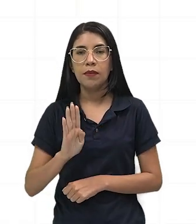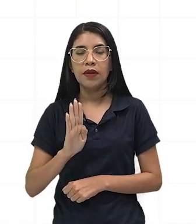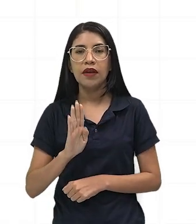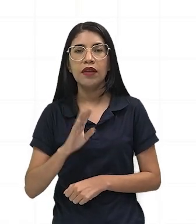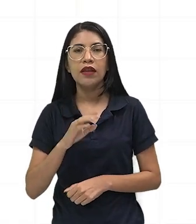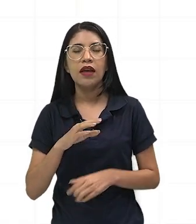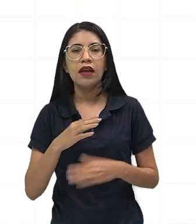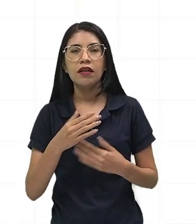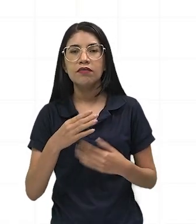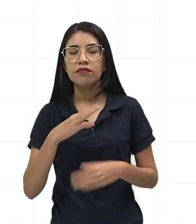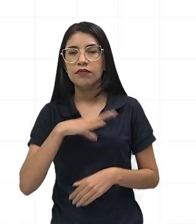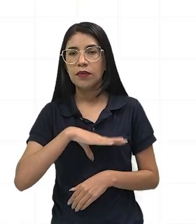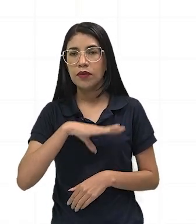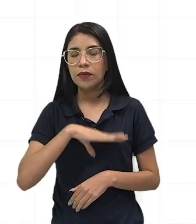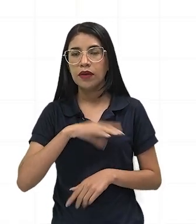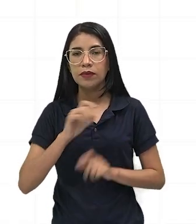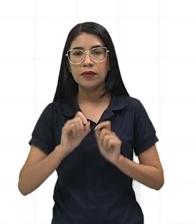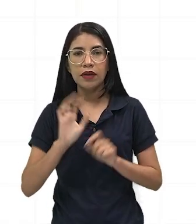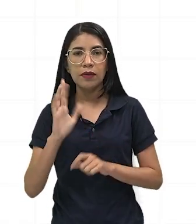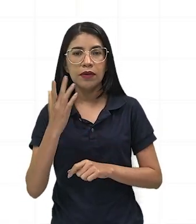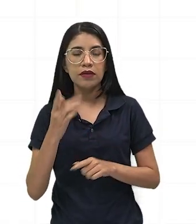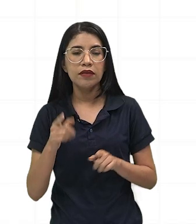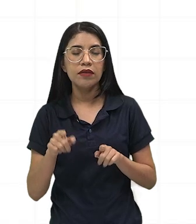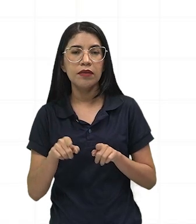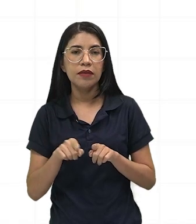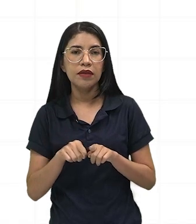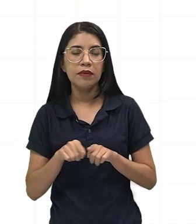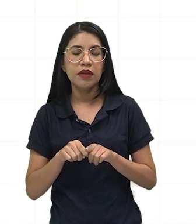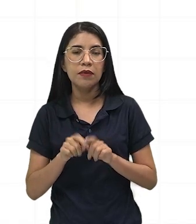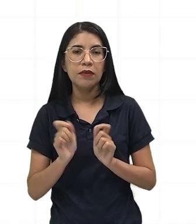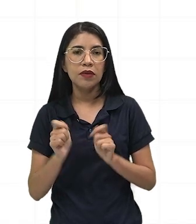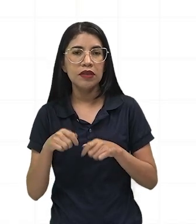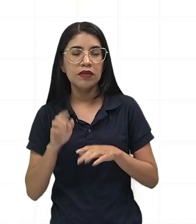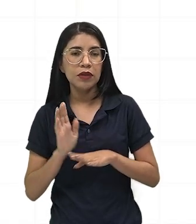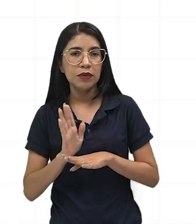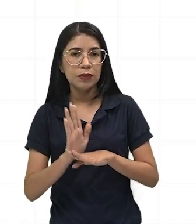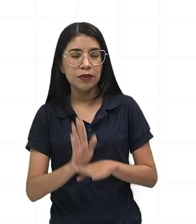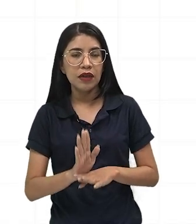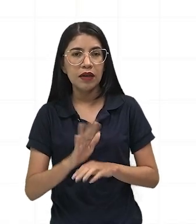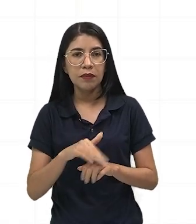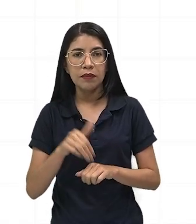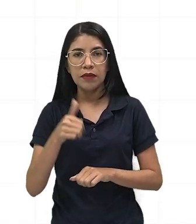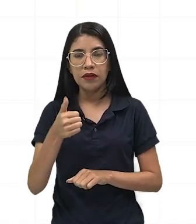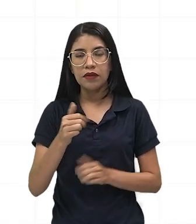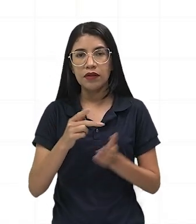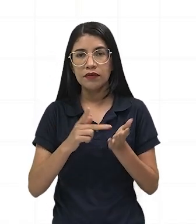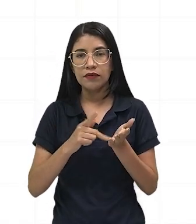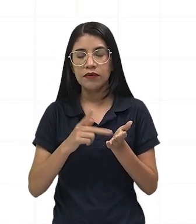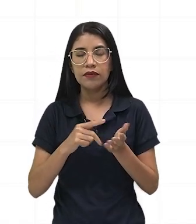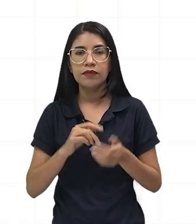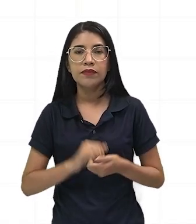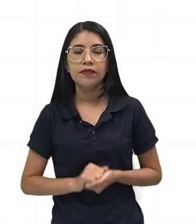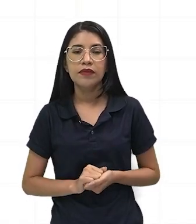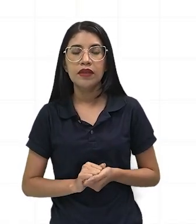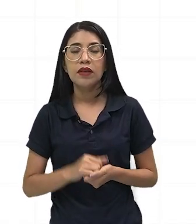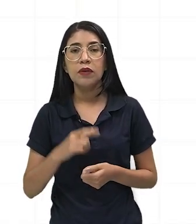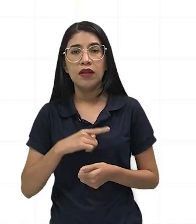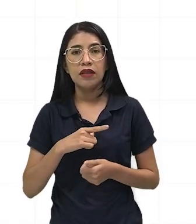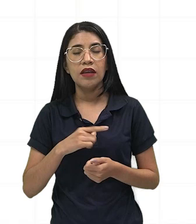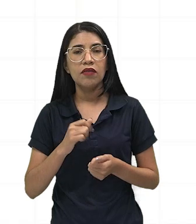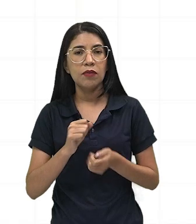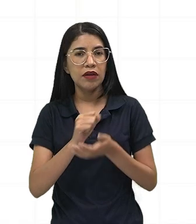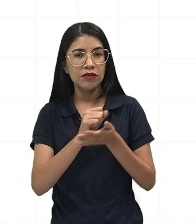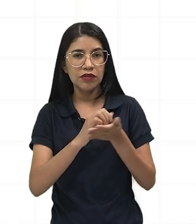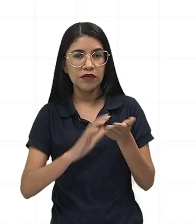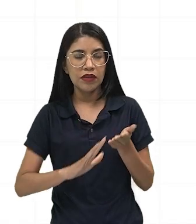nessa época e tudo, e o que aconteceu para ajudá-lo. Então, aqui, ó, foi feito algum trabalho, ele